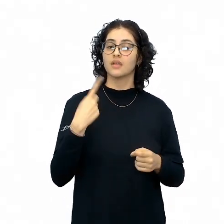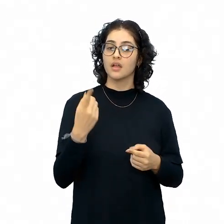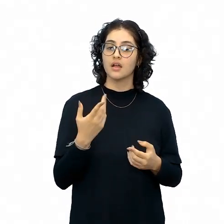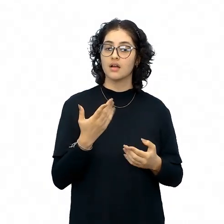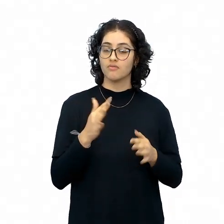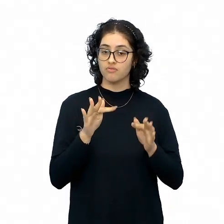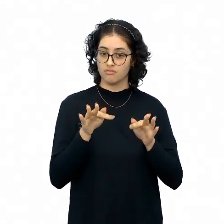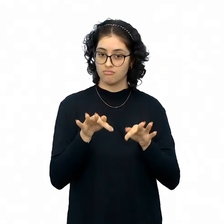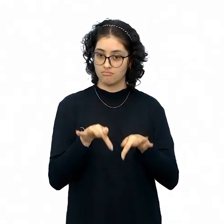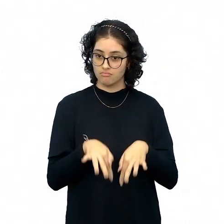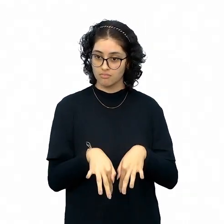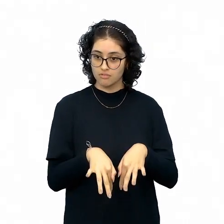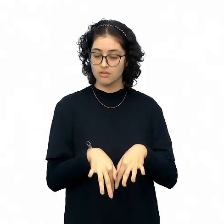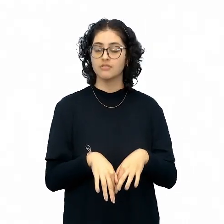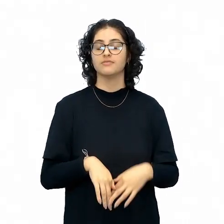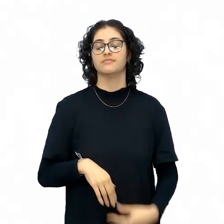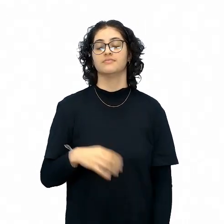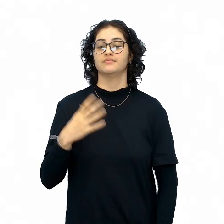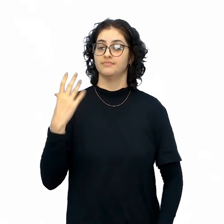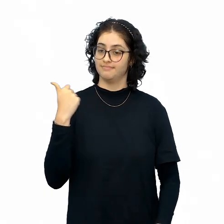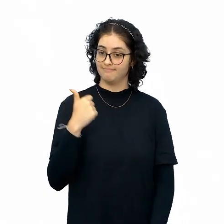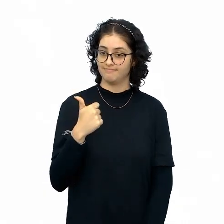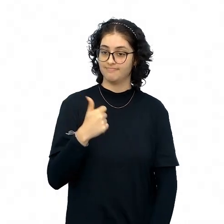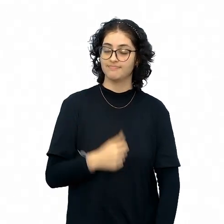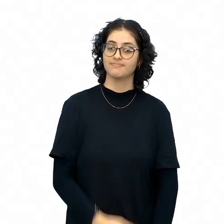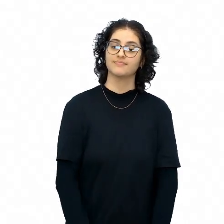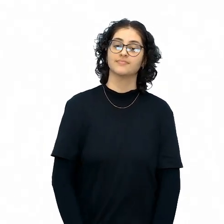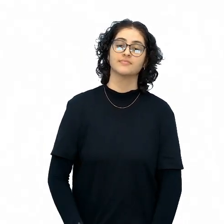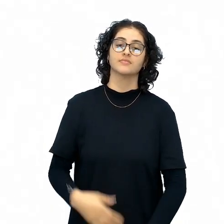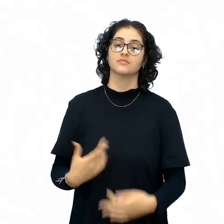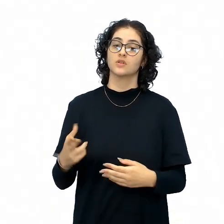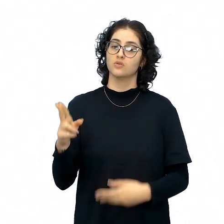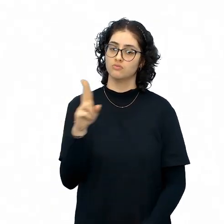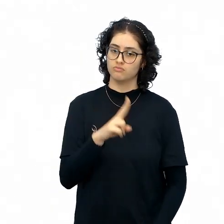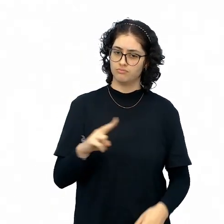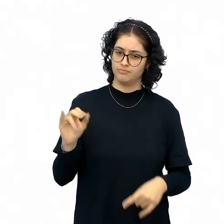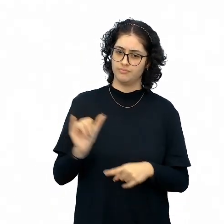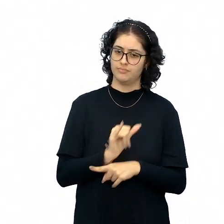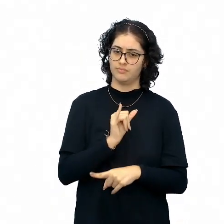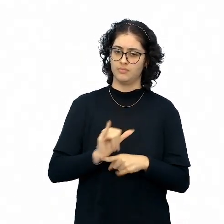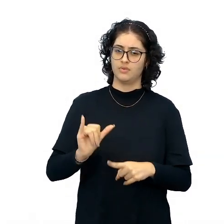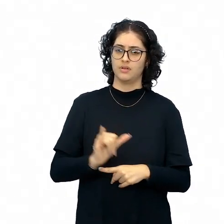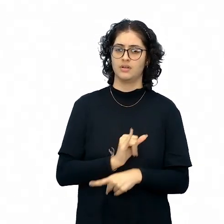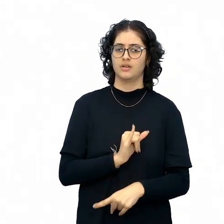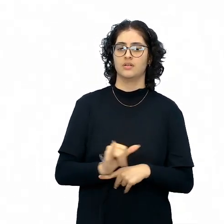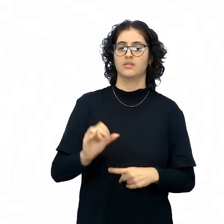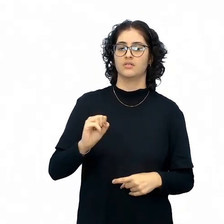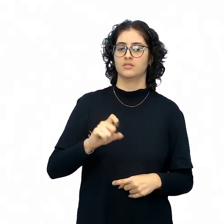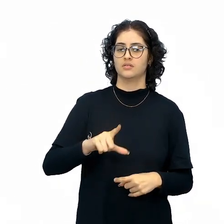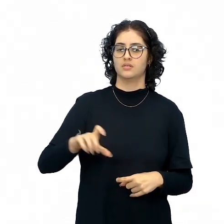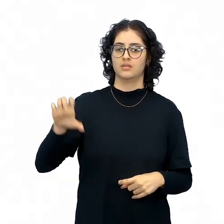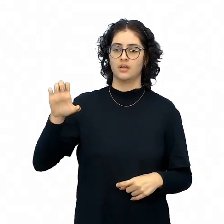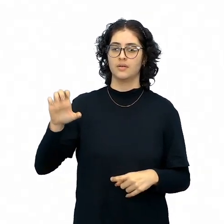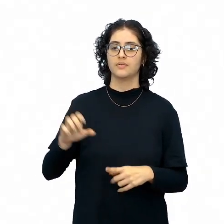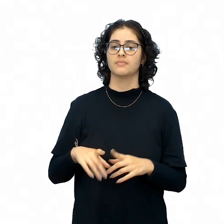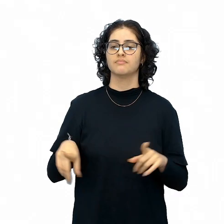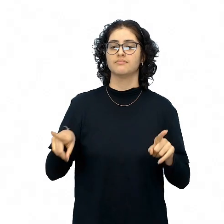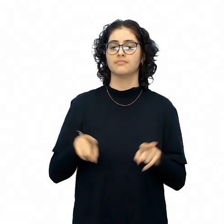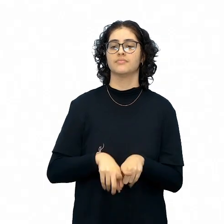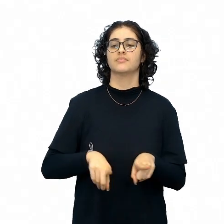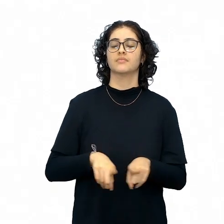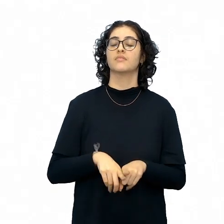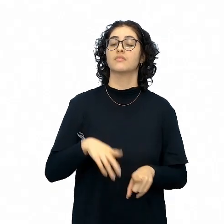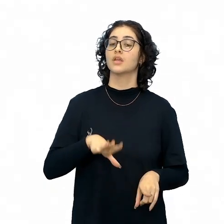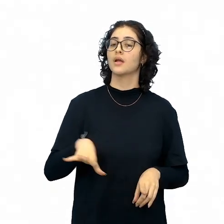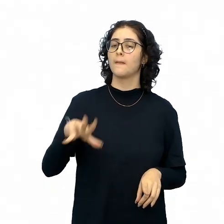dessas sequências, certo? Usando as estratégias de Isabel Solé também, olha, a nossa sugestão de experiência